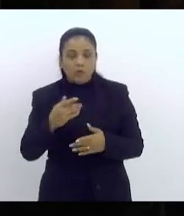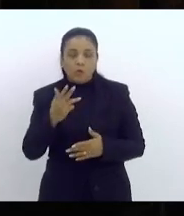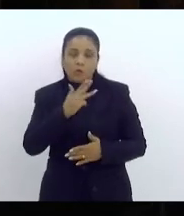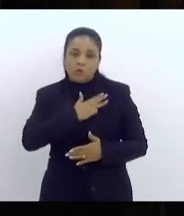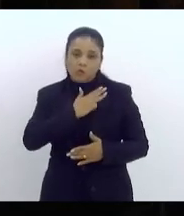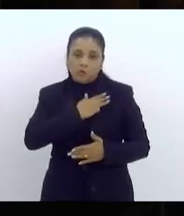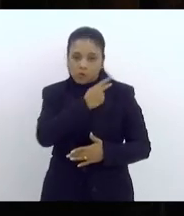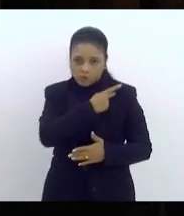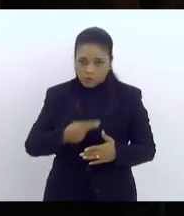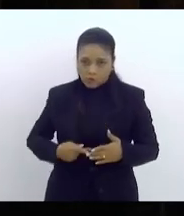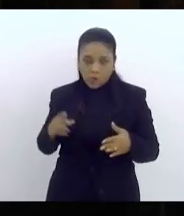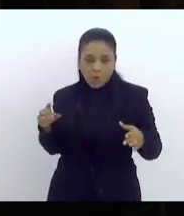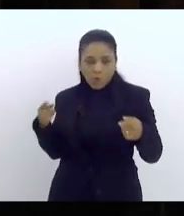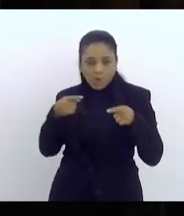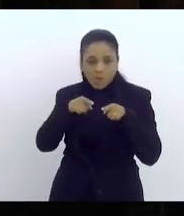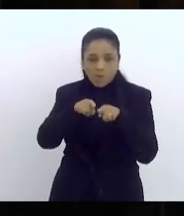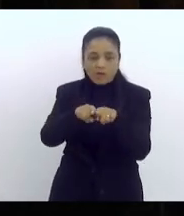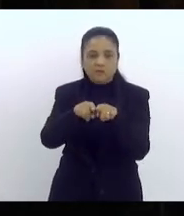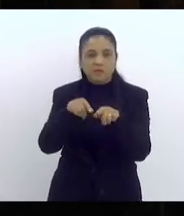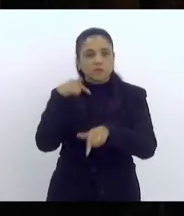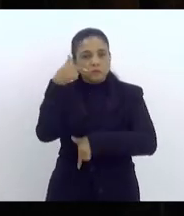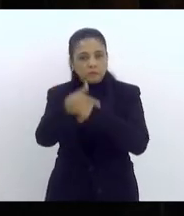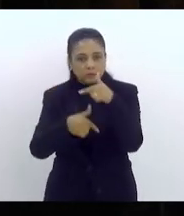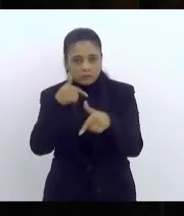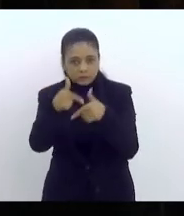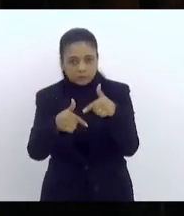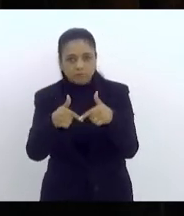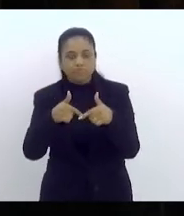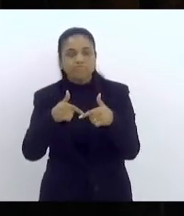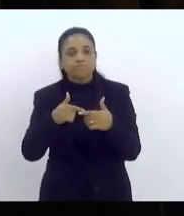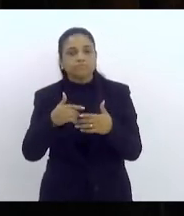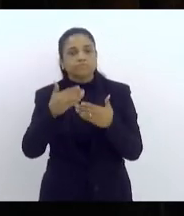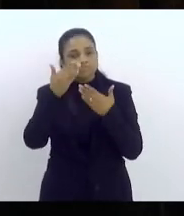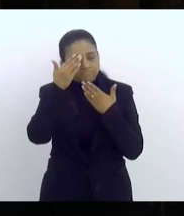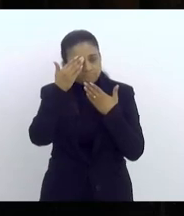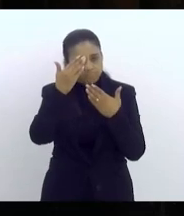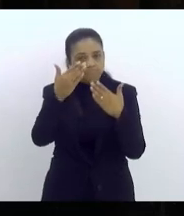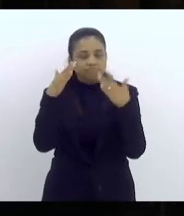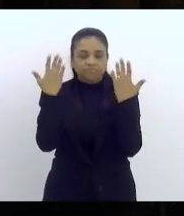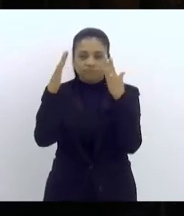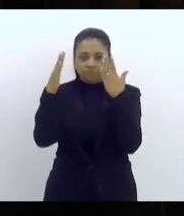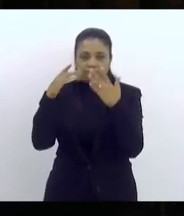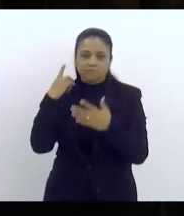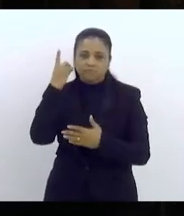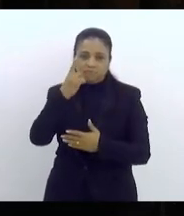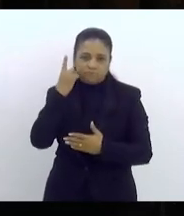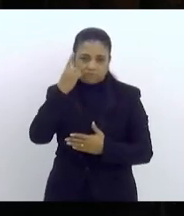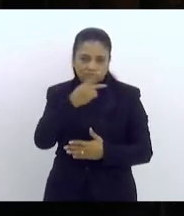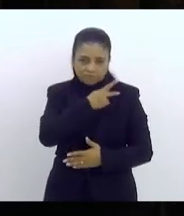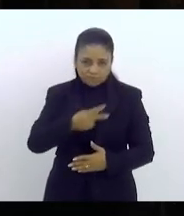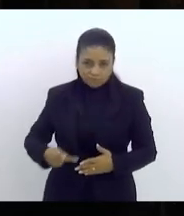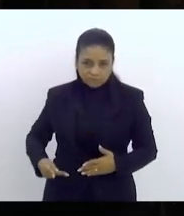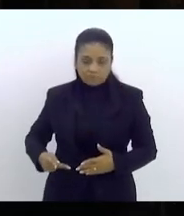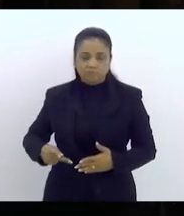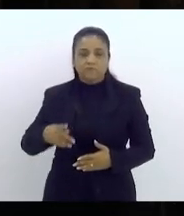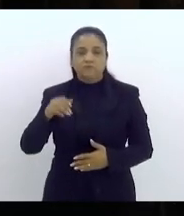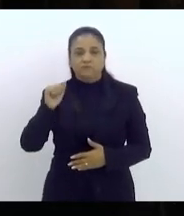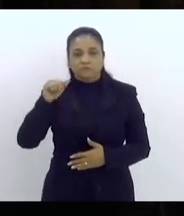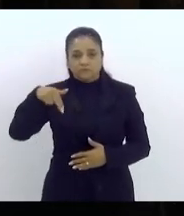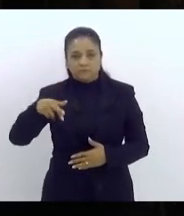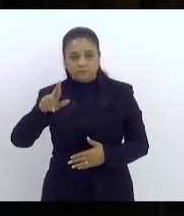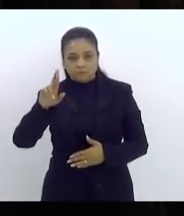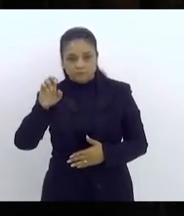nessa jornada quero parabenizar a atuação do meu presidente André Corrêa quero agradecer